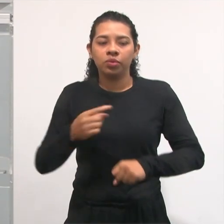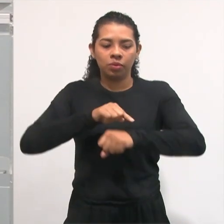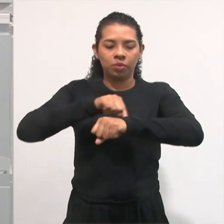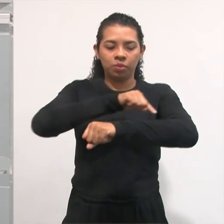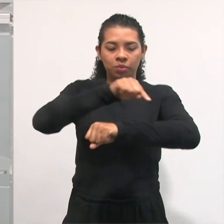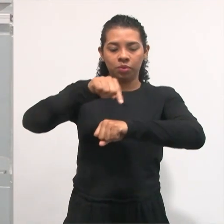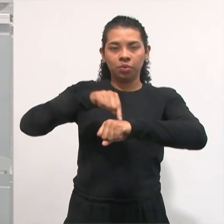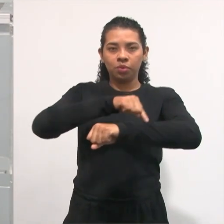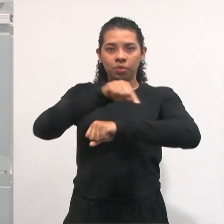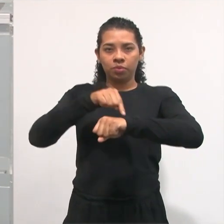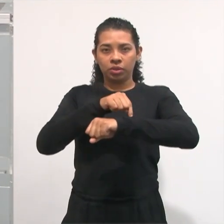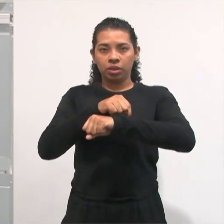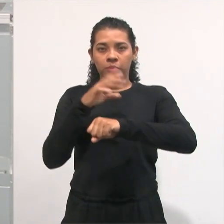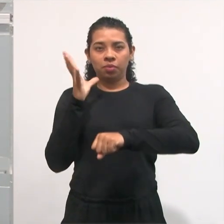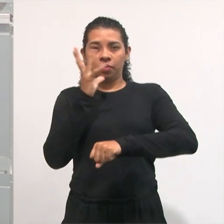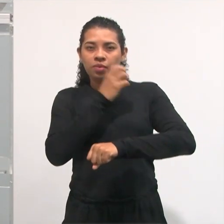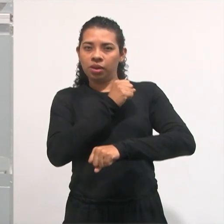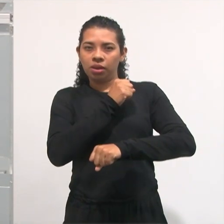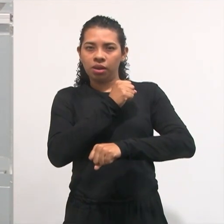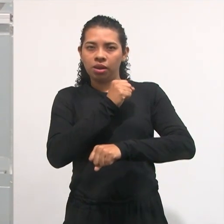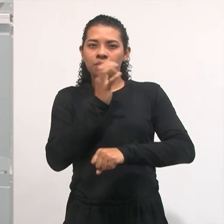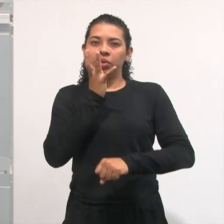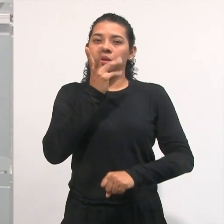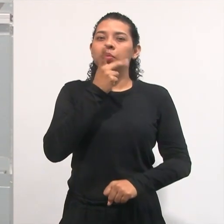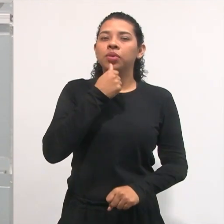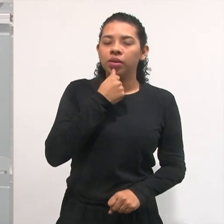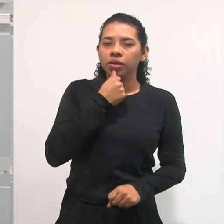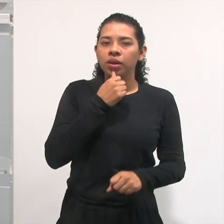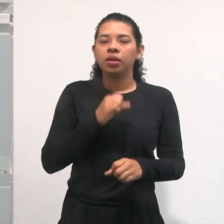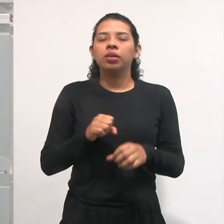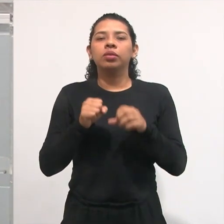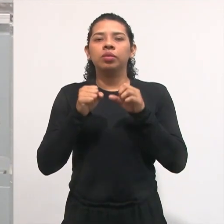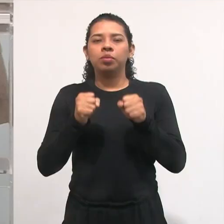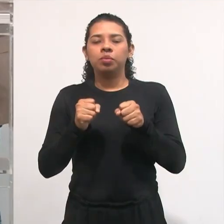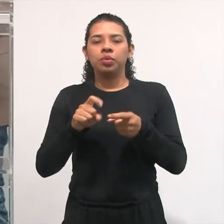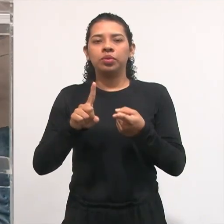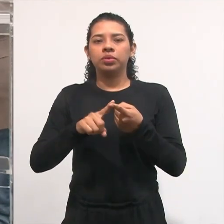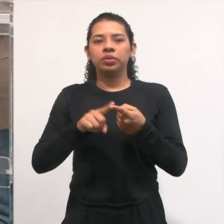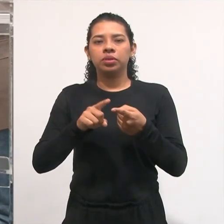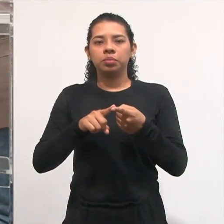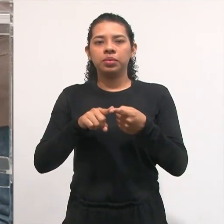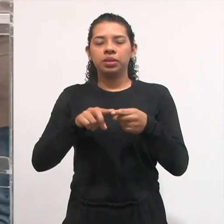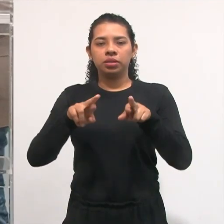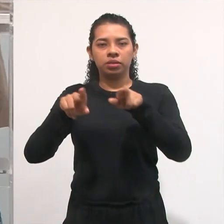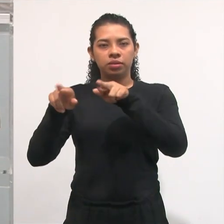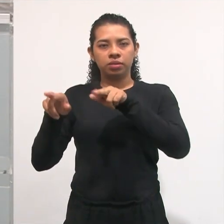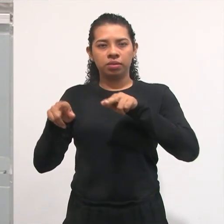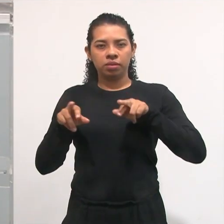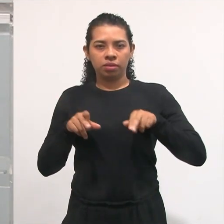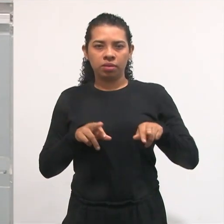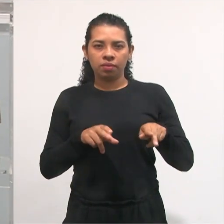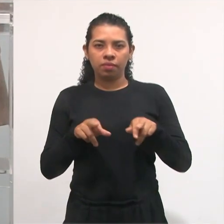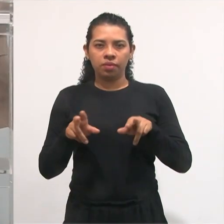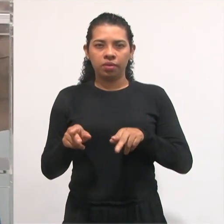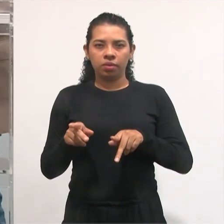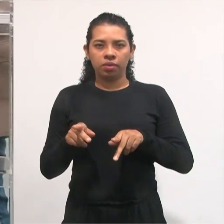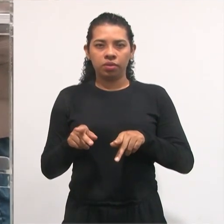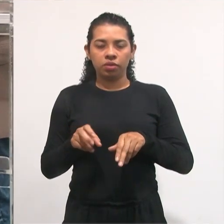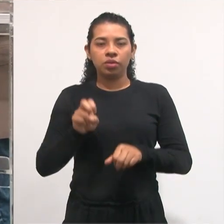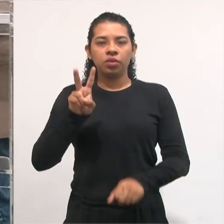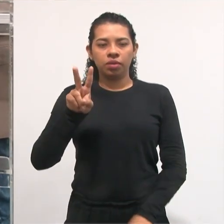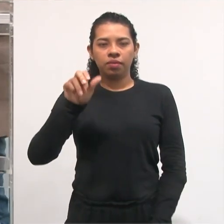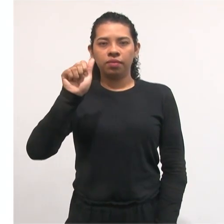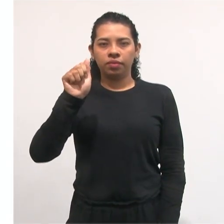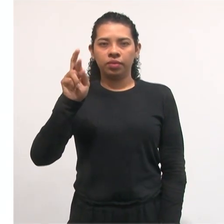em quantas, né, quantidades possíveis forem e quantas forem necessárias para o objeto da sua pesquisa. Perfeito?